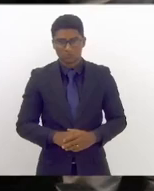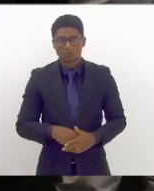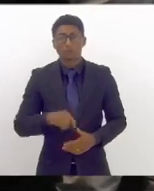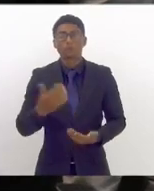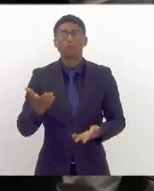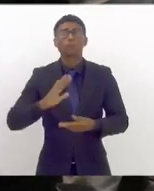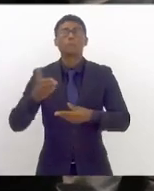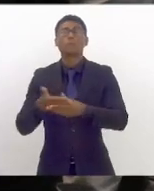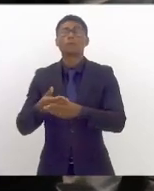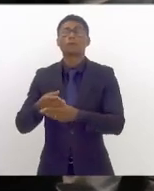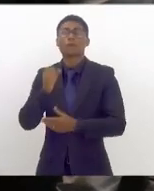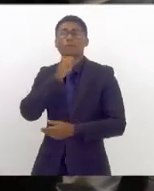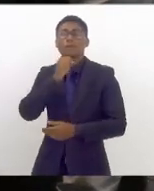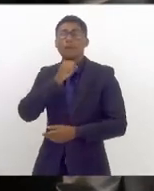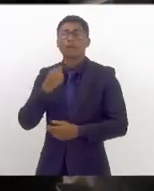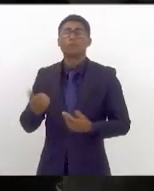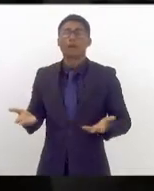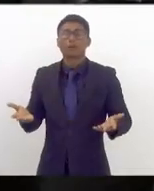antigos